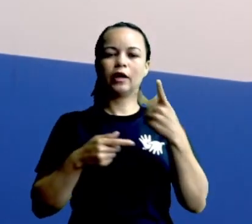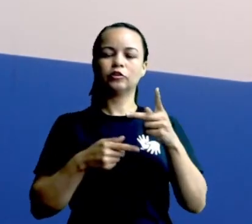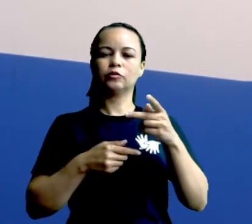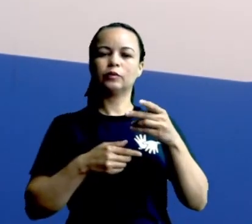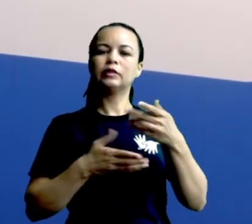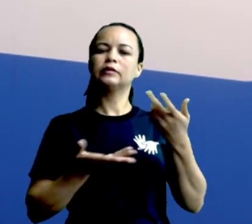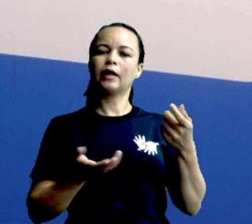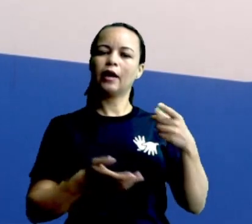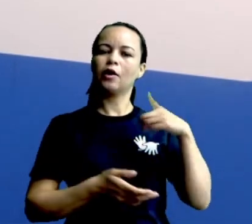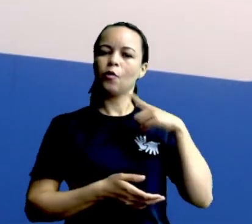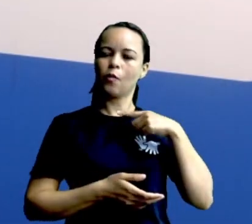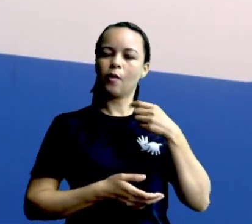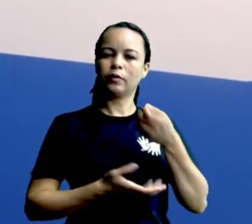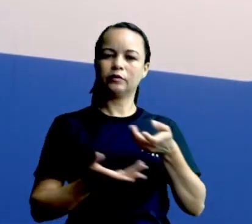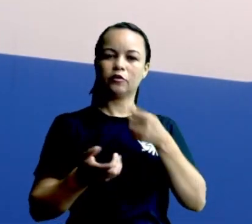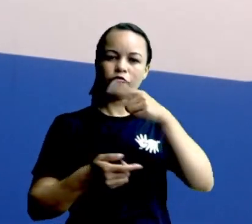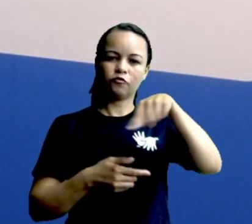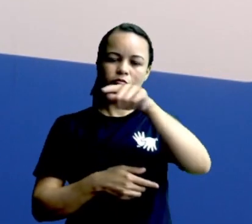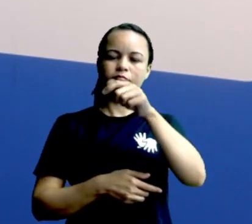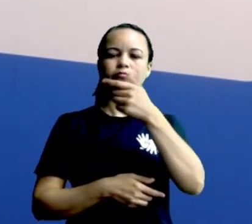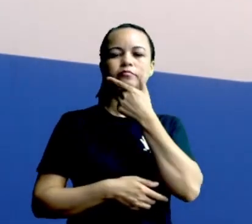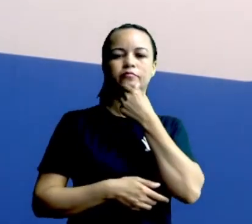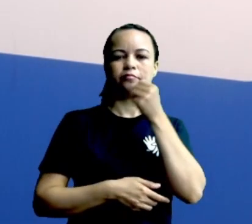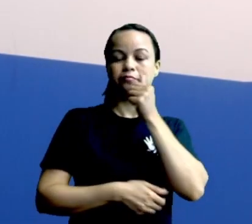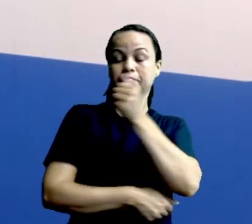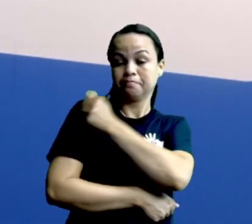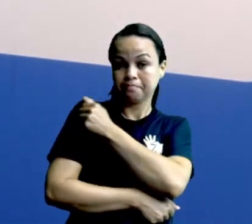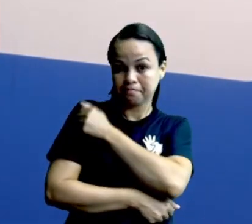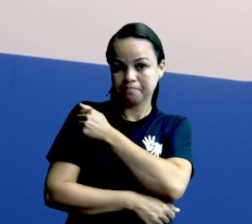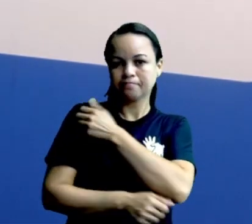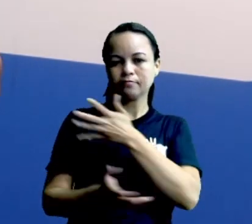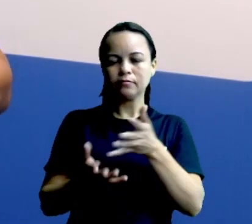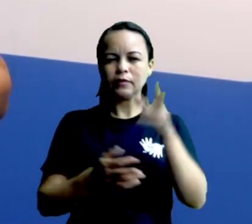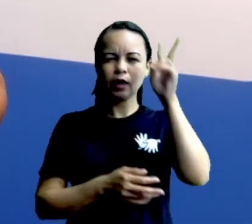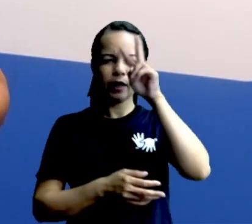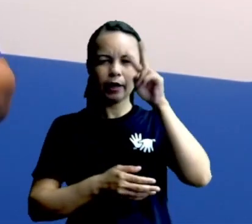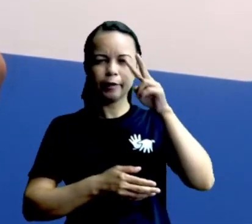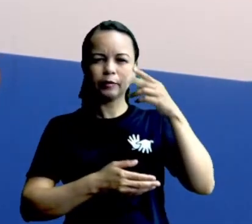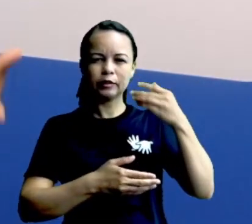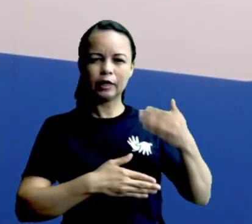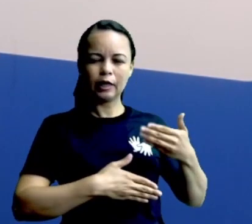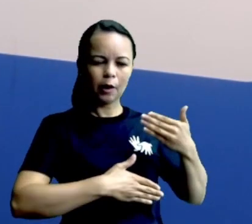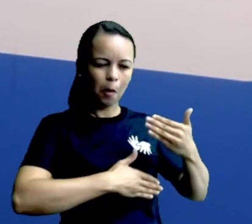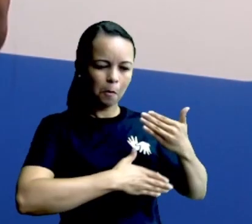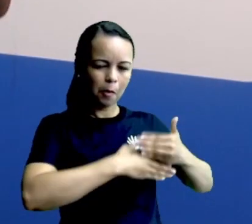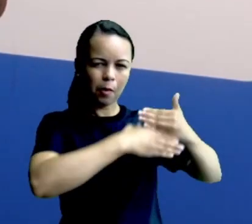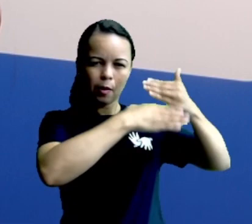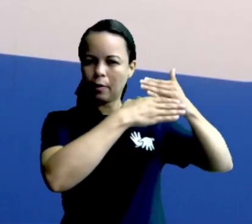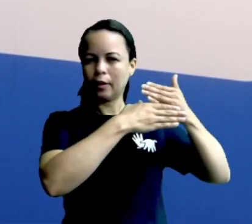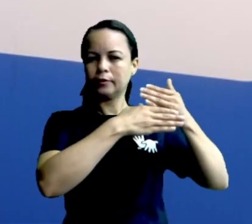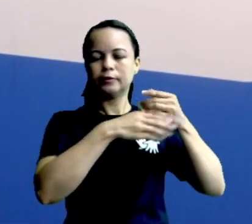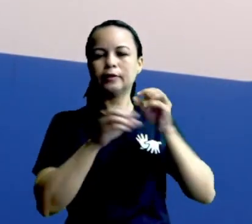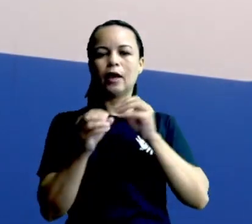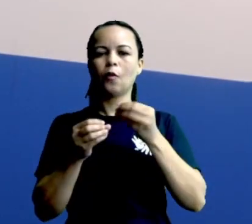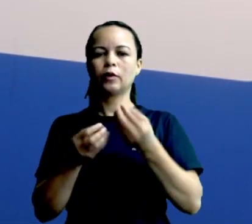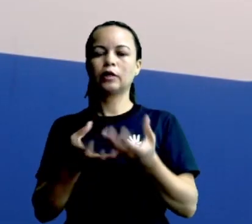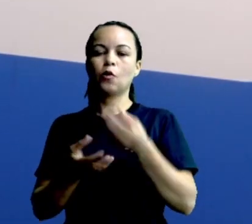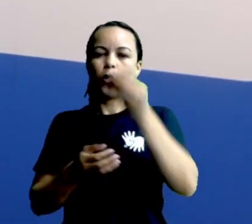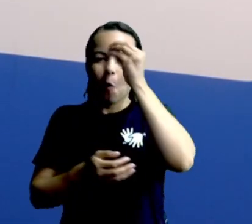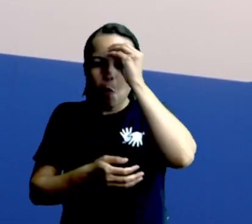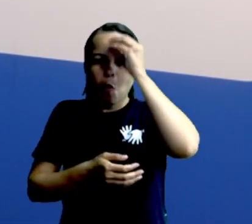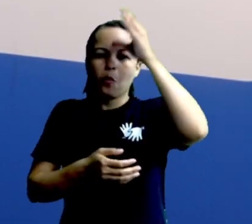tem um propósito. Você, aluna e aluno. E lembre-se, gente, nós não viemos aqui para construir muros, mas sim para